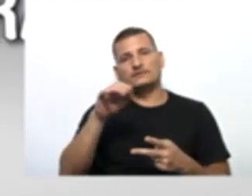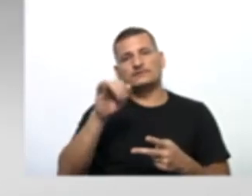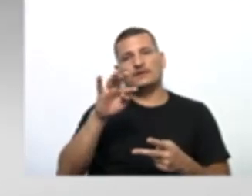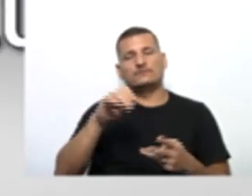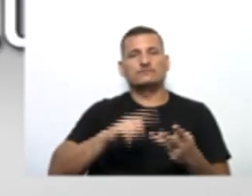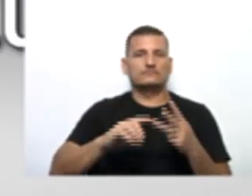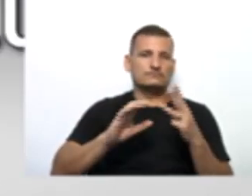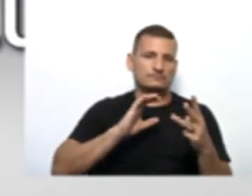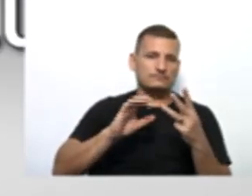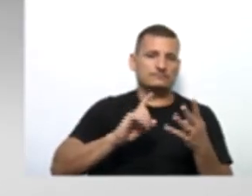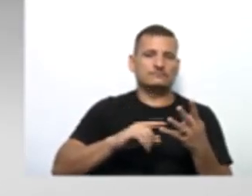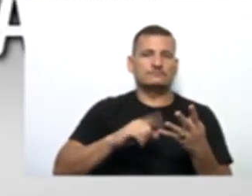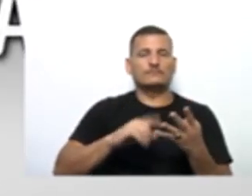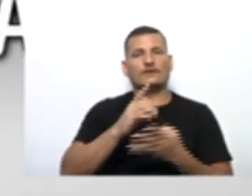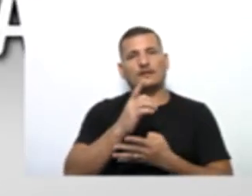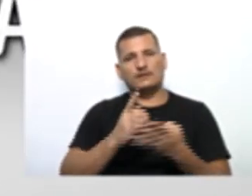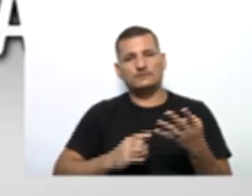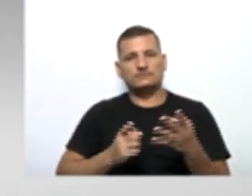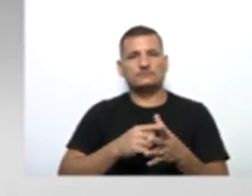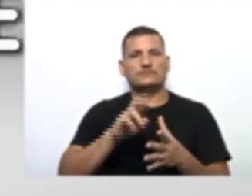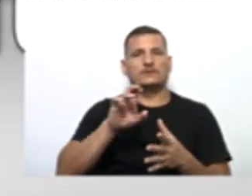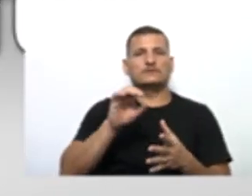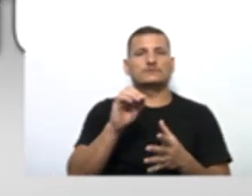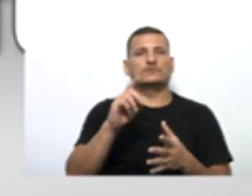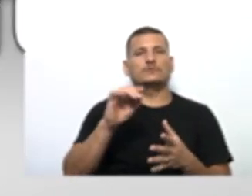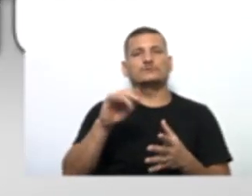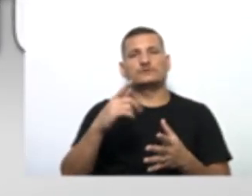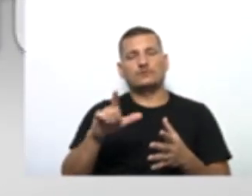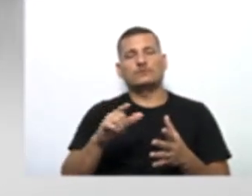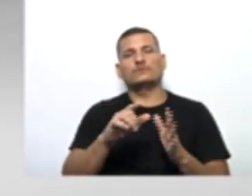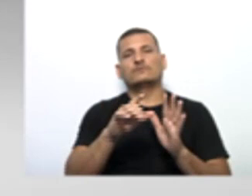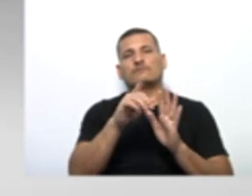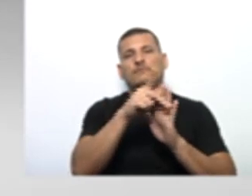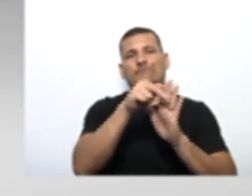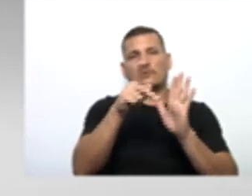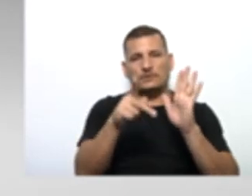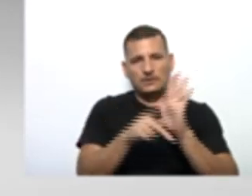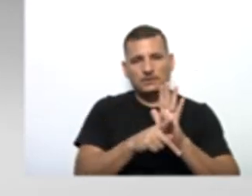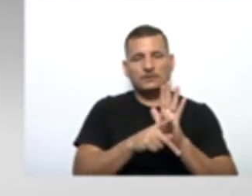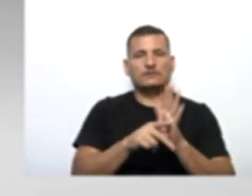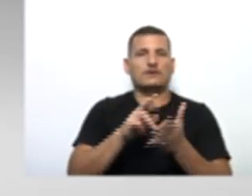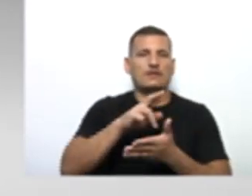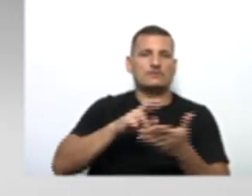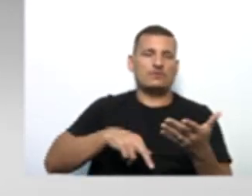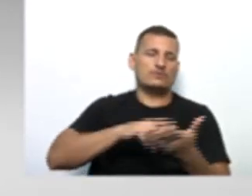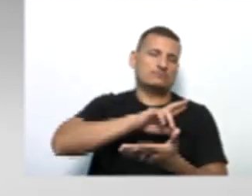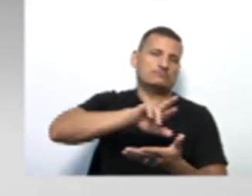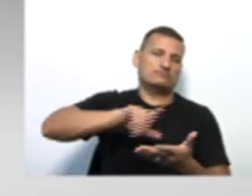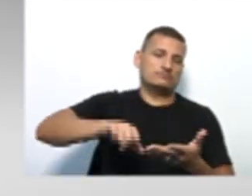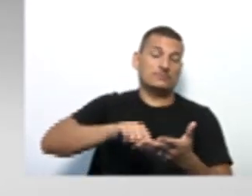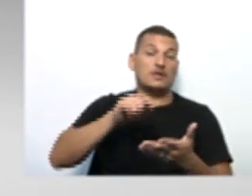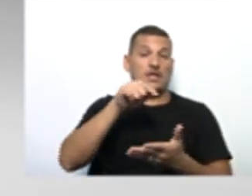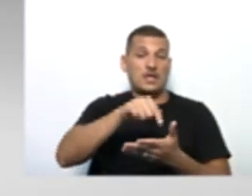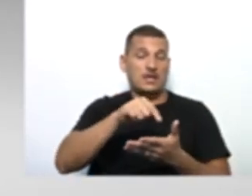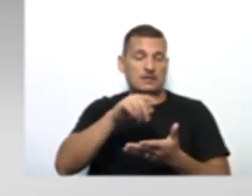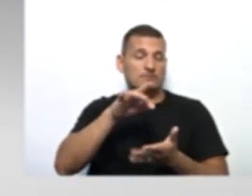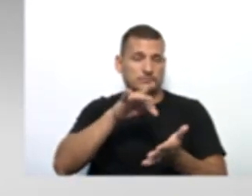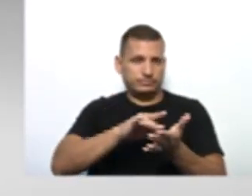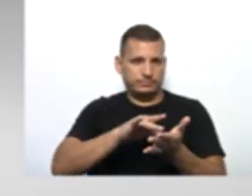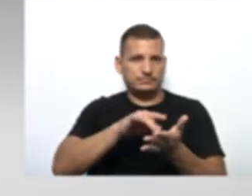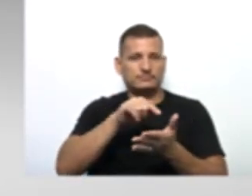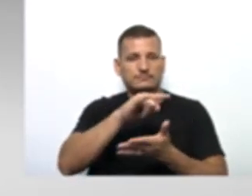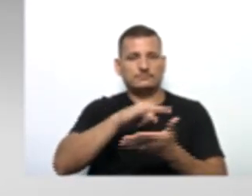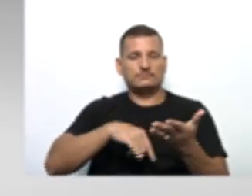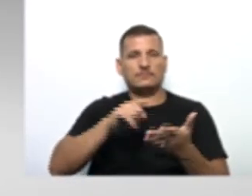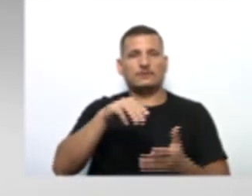declaração, resolução, portaria, relatório e muito mais. Estas redações oficiais são chamadas